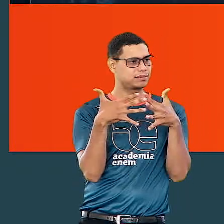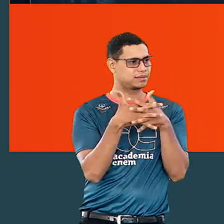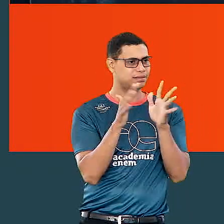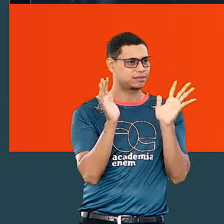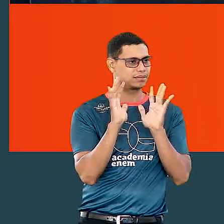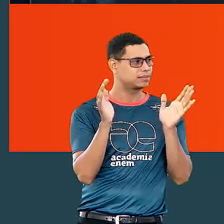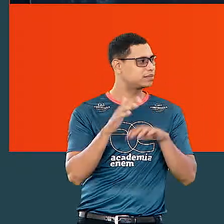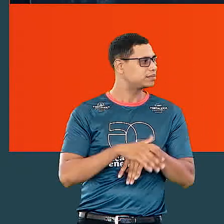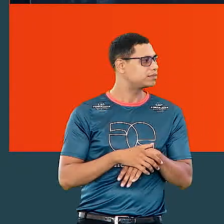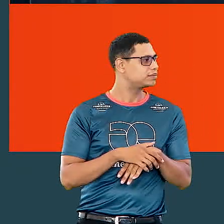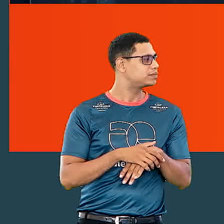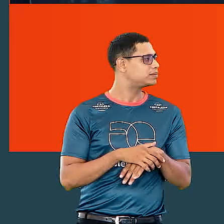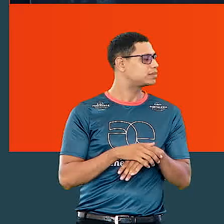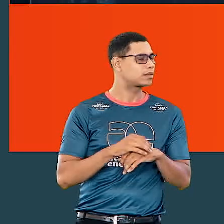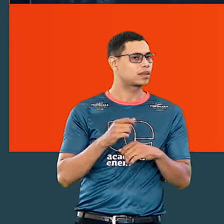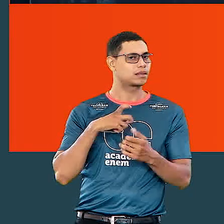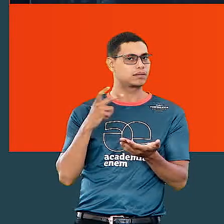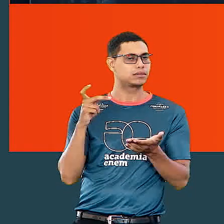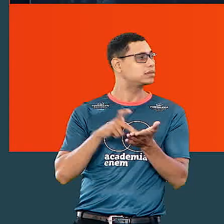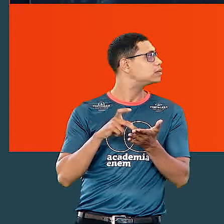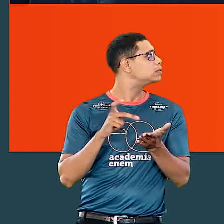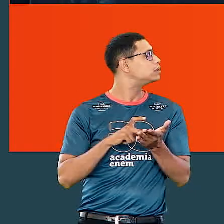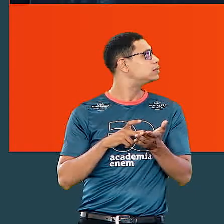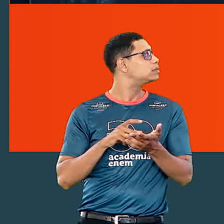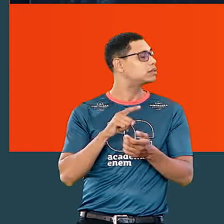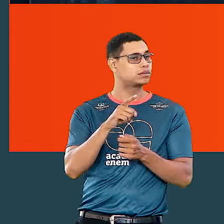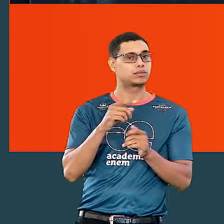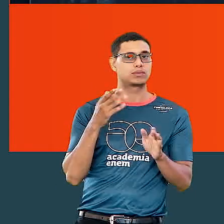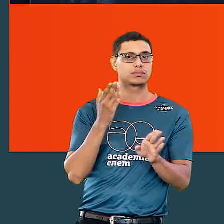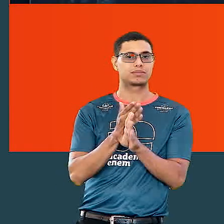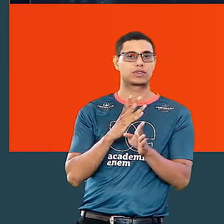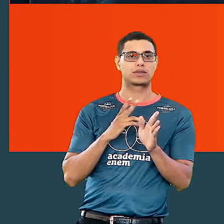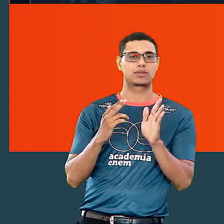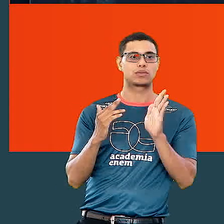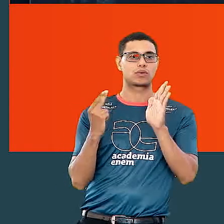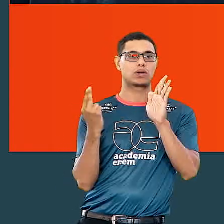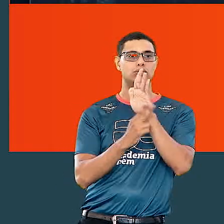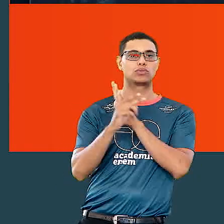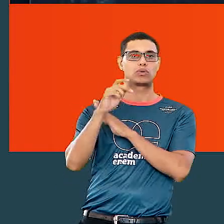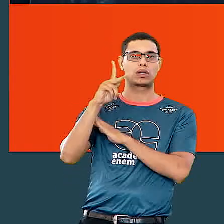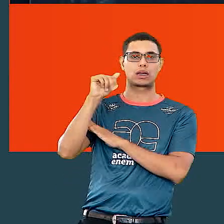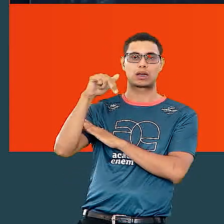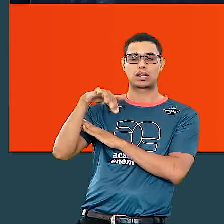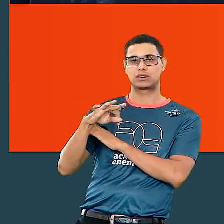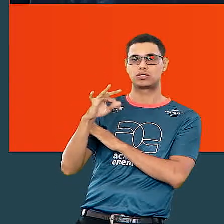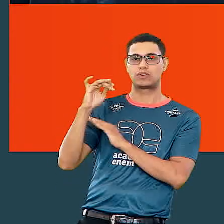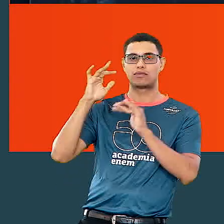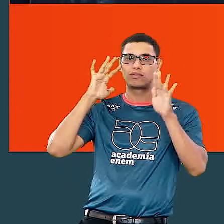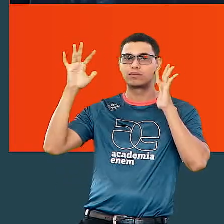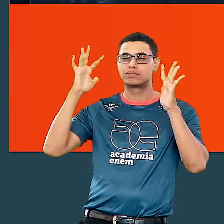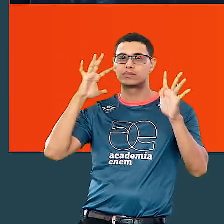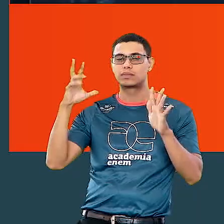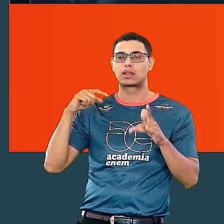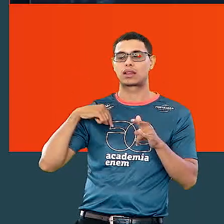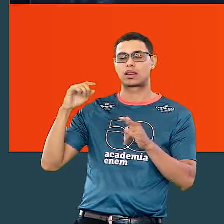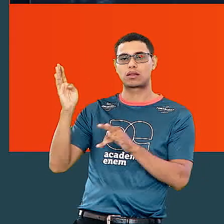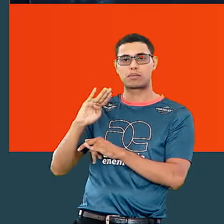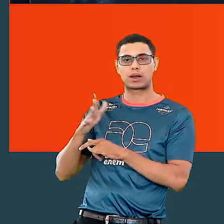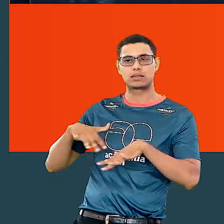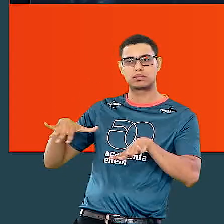Vamos. O conceito de despotismo, elaborado pelo filósofo Immanuel Kant, pode ser aplicado na interpretação do contexto político